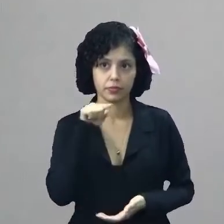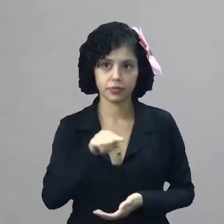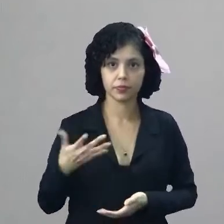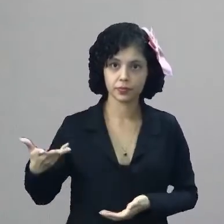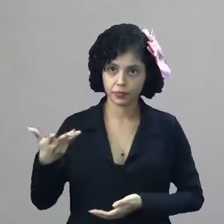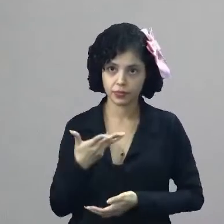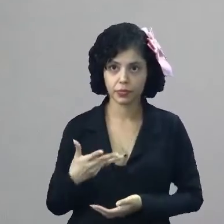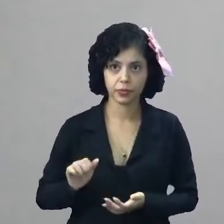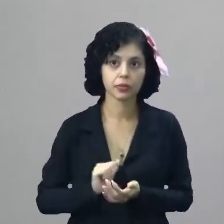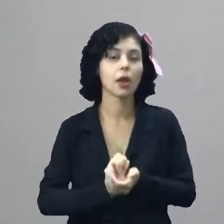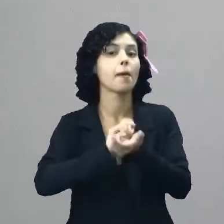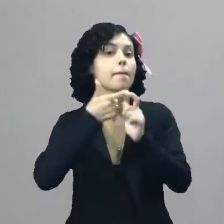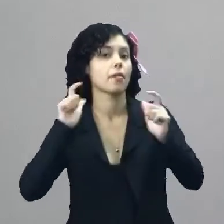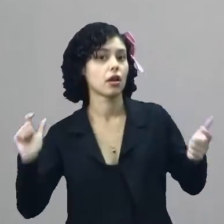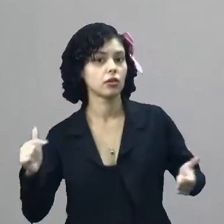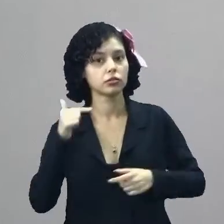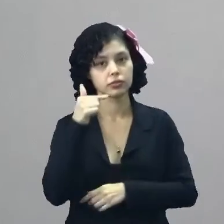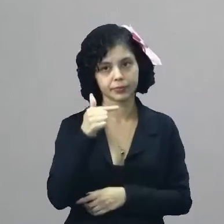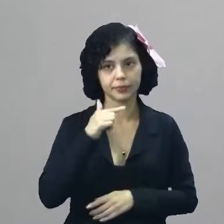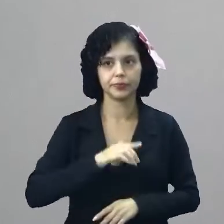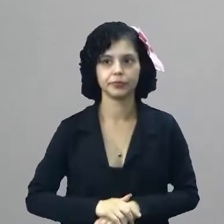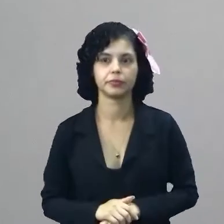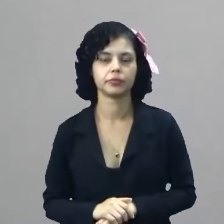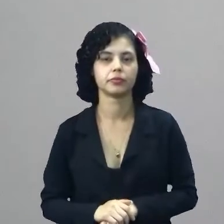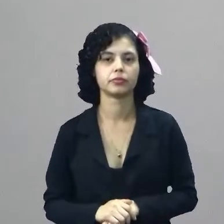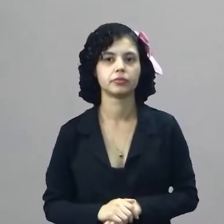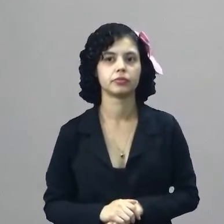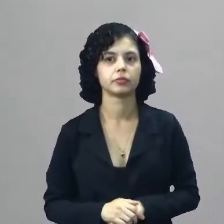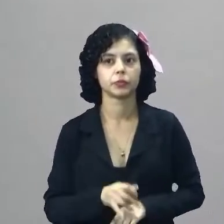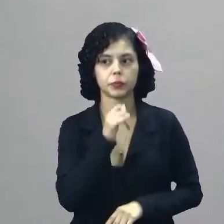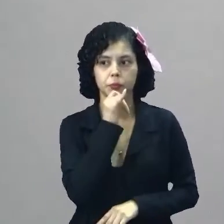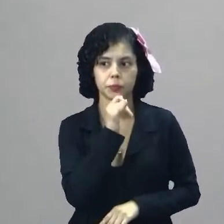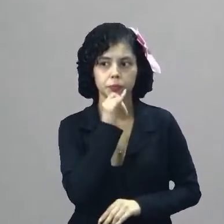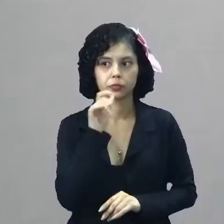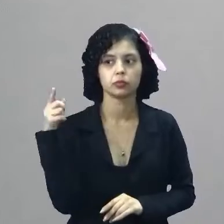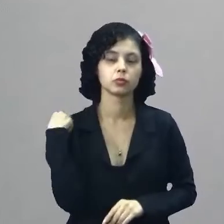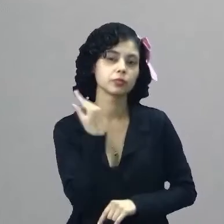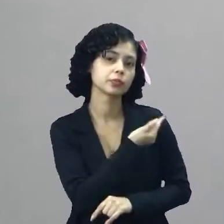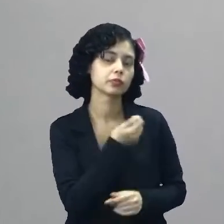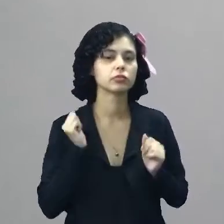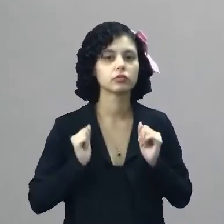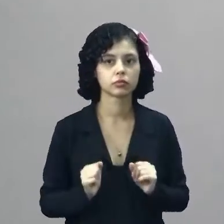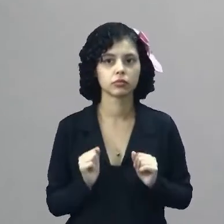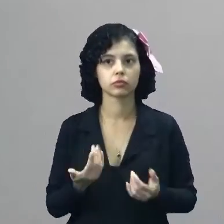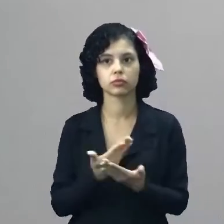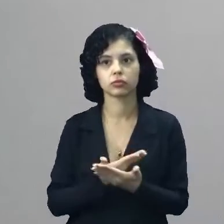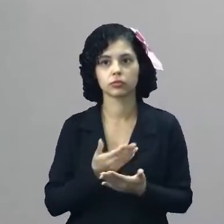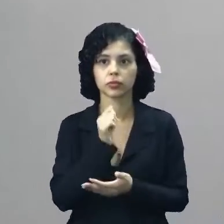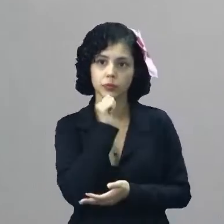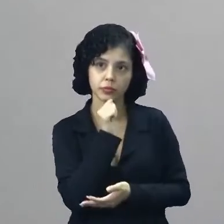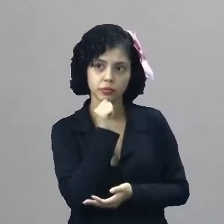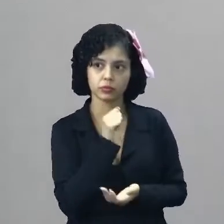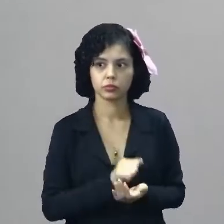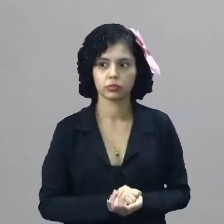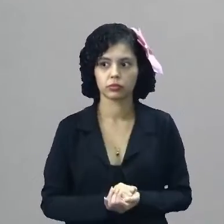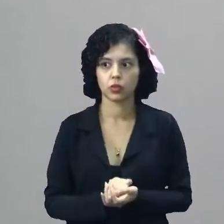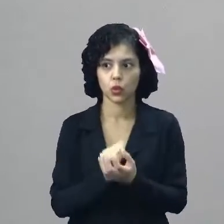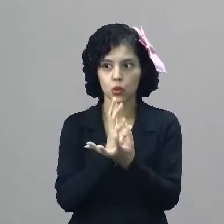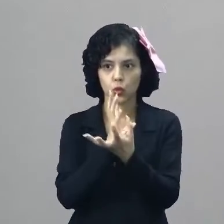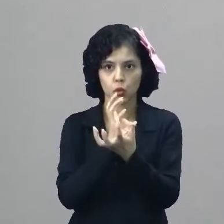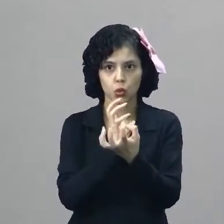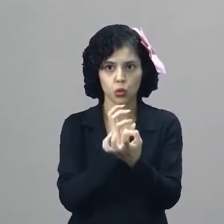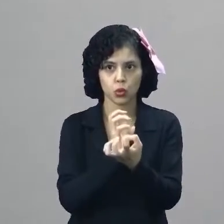na base o pH vai ser maior do que 7. E aí, um dos exemplos de base que nós podemos ter pode ser, por exemplo, a soda